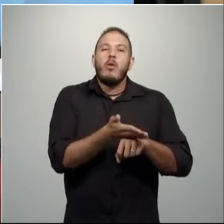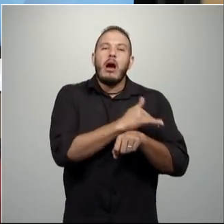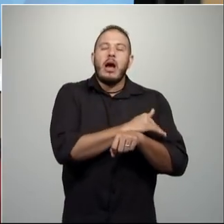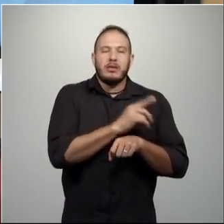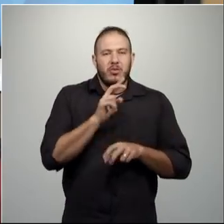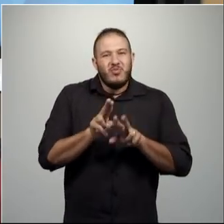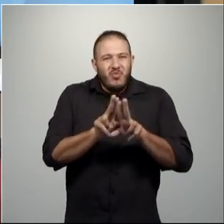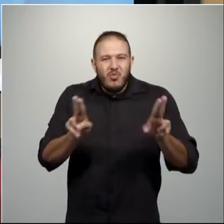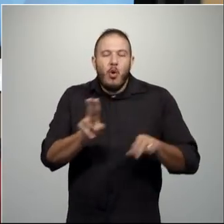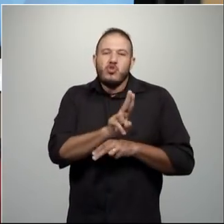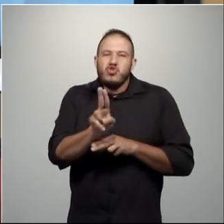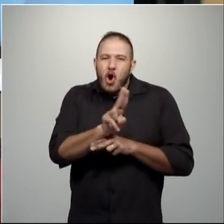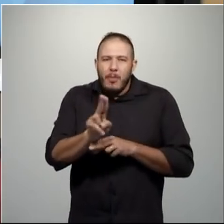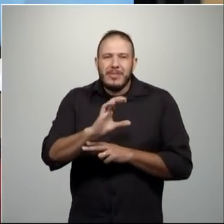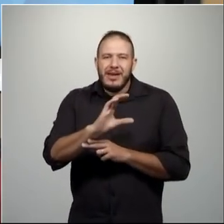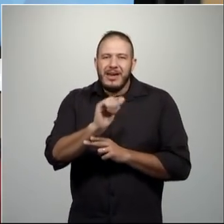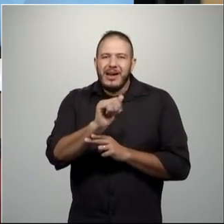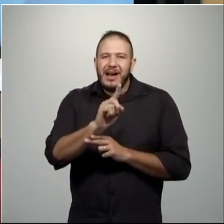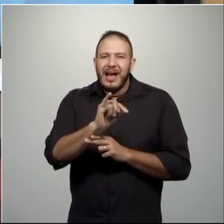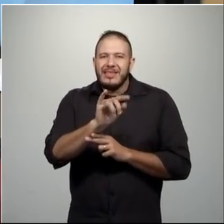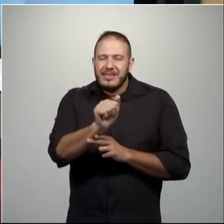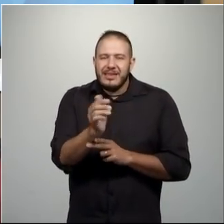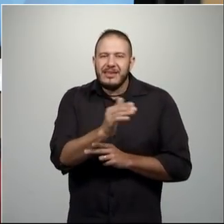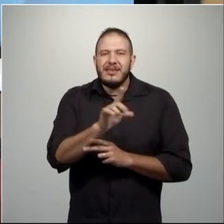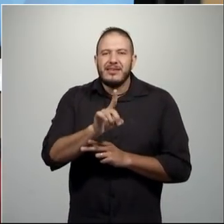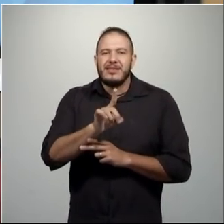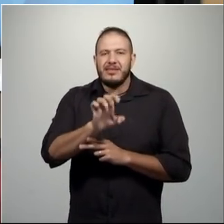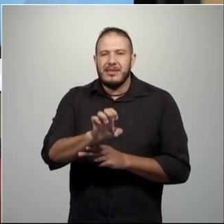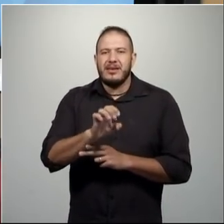cadeia de blocos bock tem